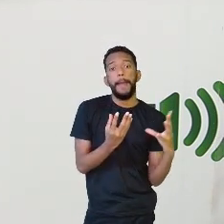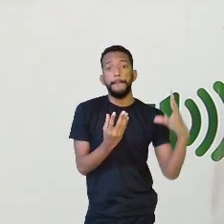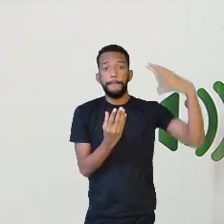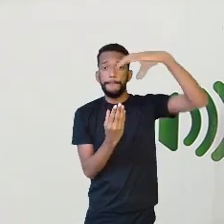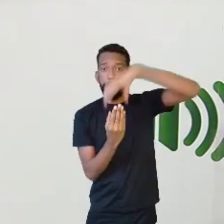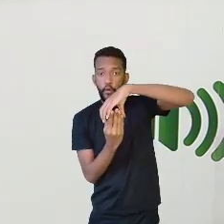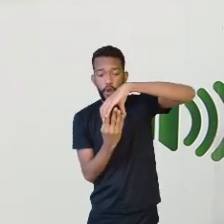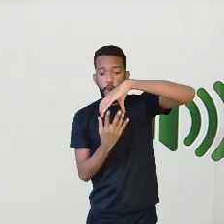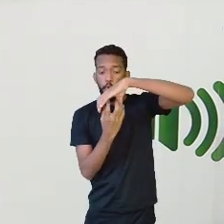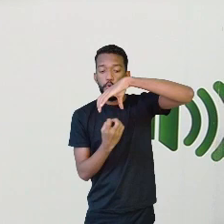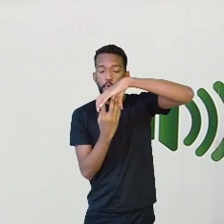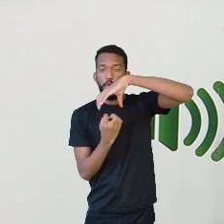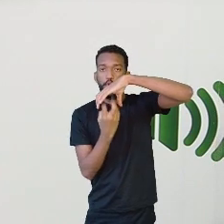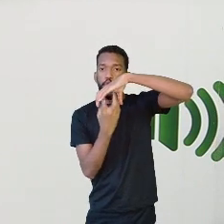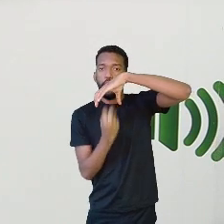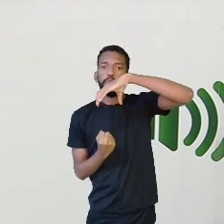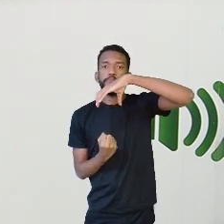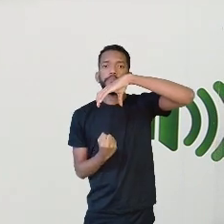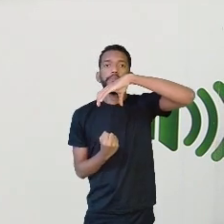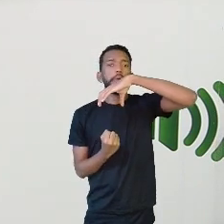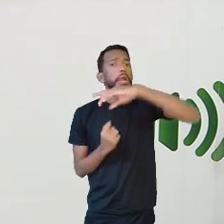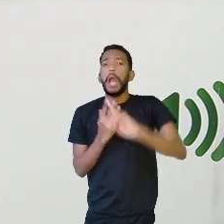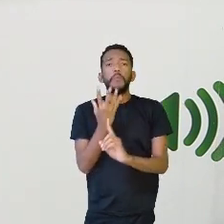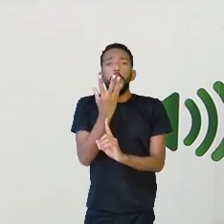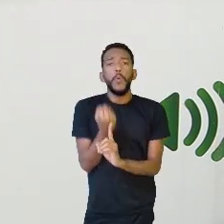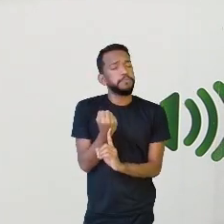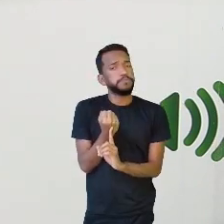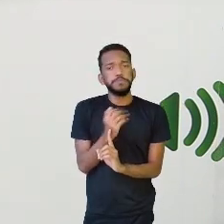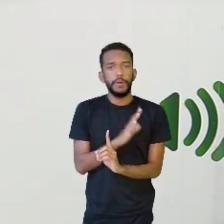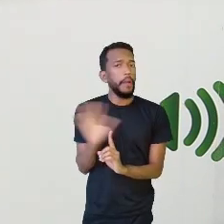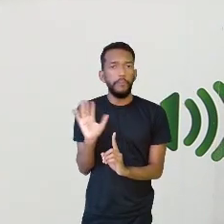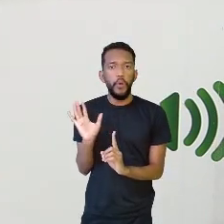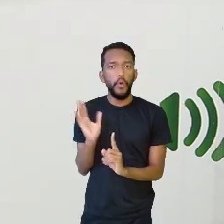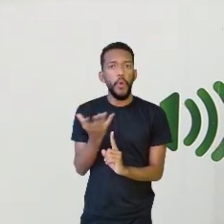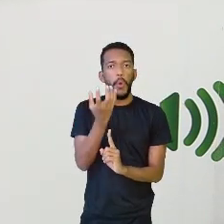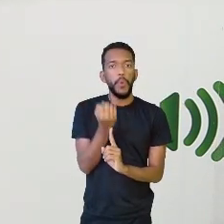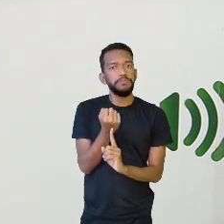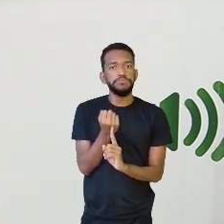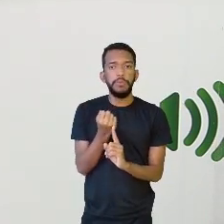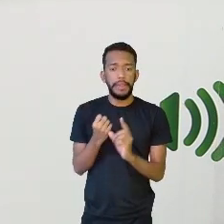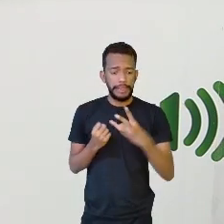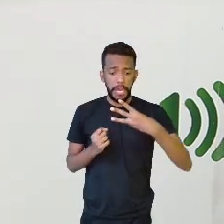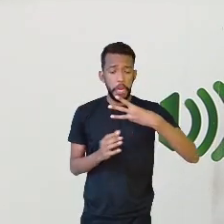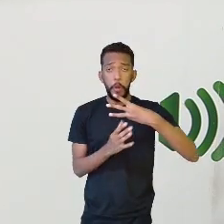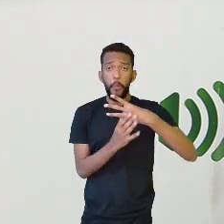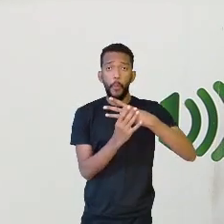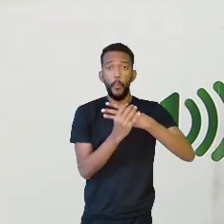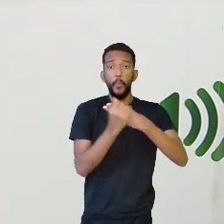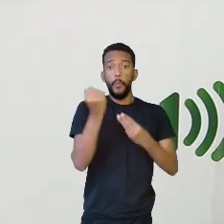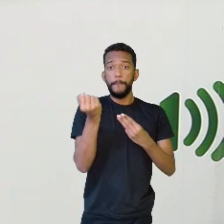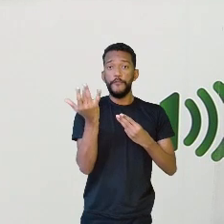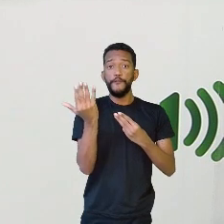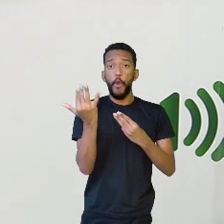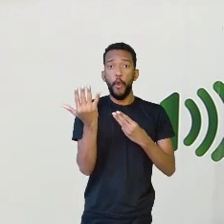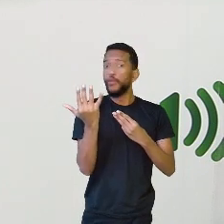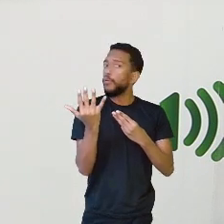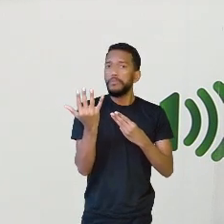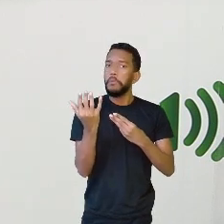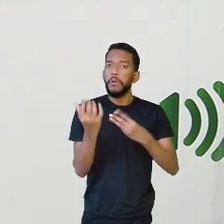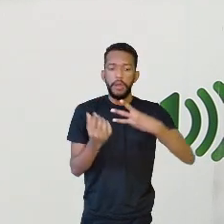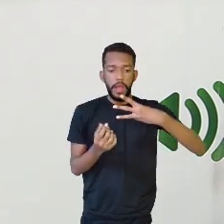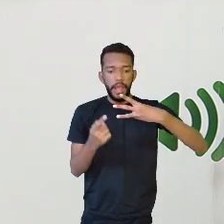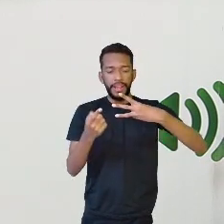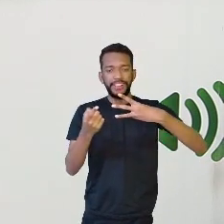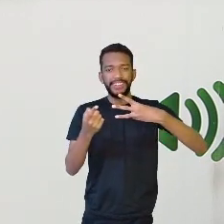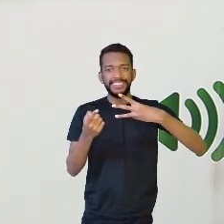que tinha ali naquele espaço acaba e aí a gente não tem os 3 elementos. Aí o fogo não acontece. Então a gente